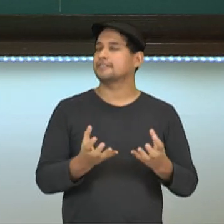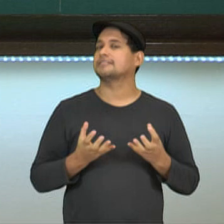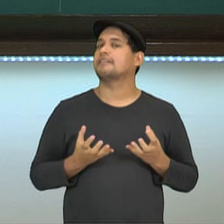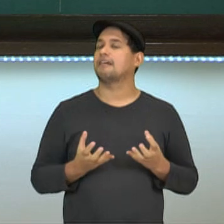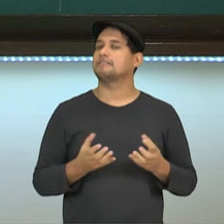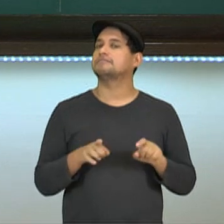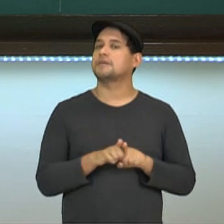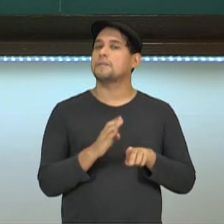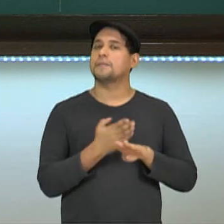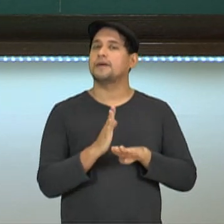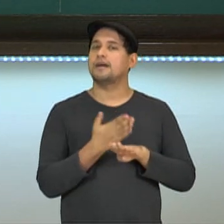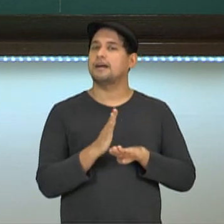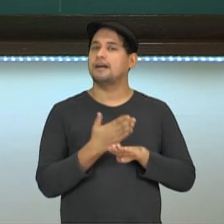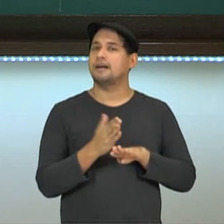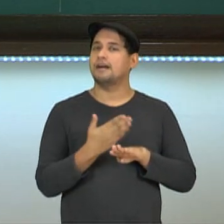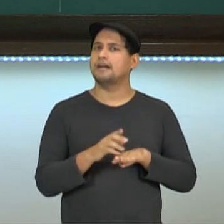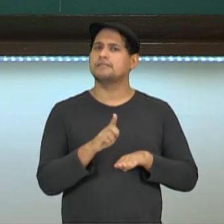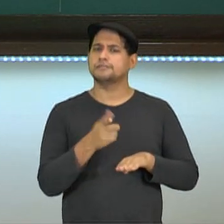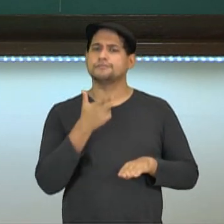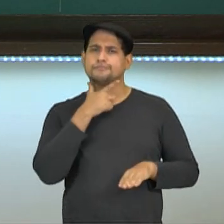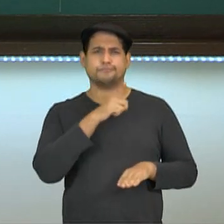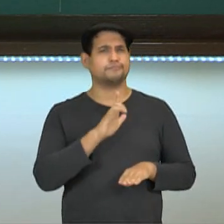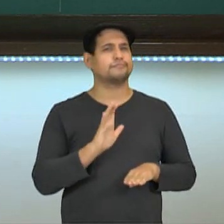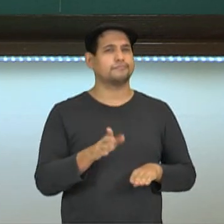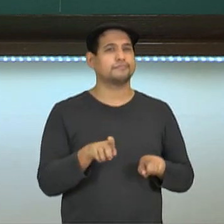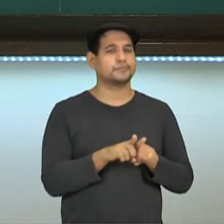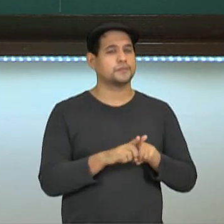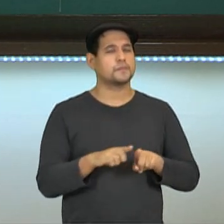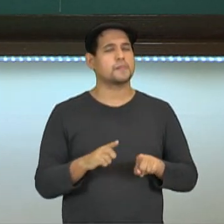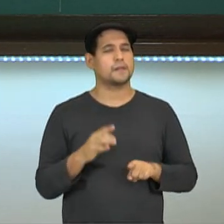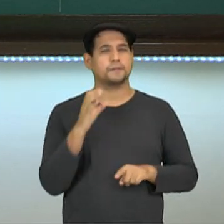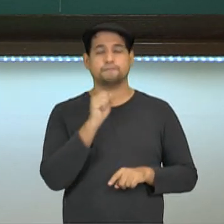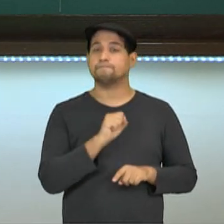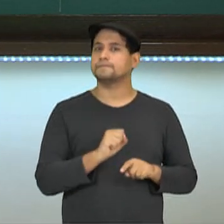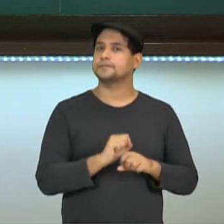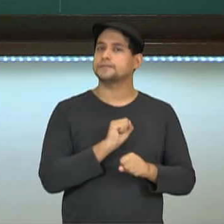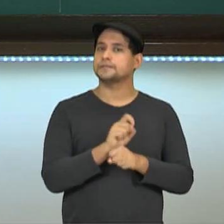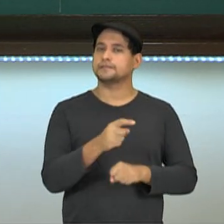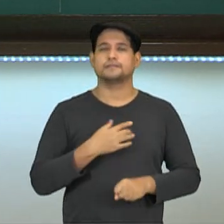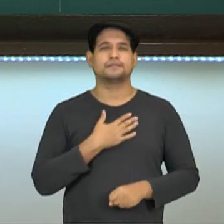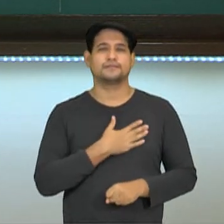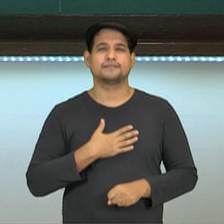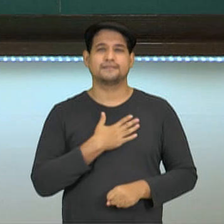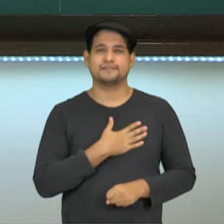querer e praticar para você conseguir, né, pegar o jeito. Espero que você